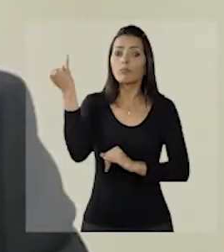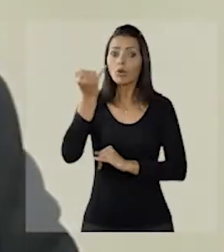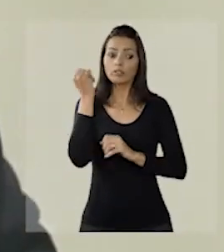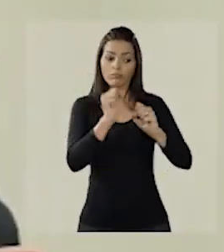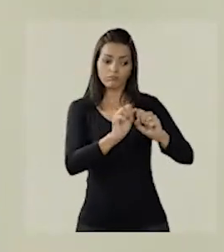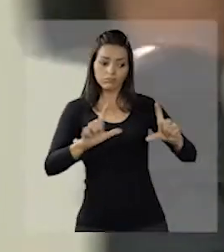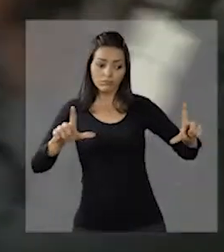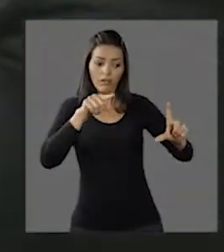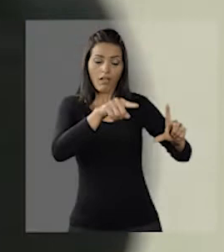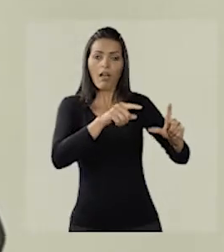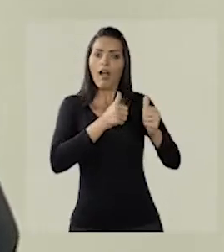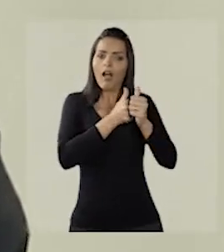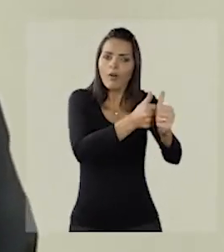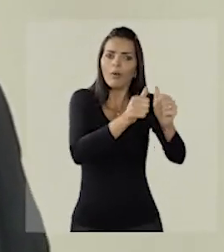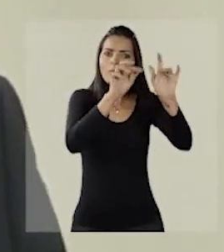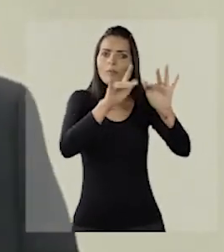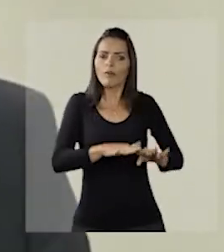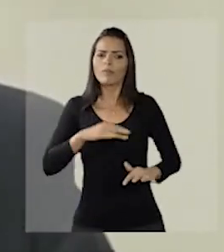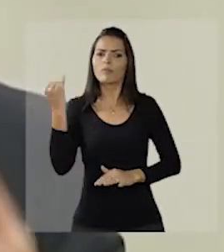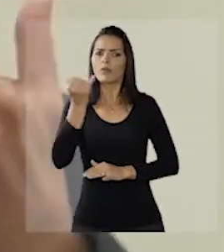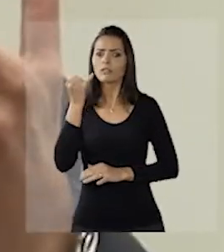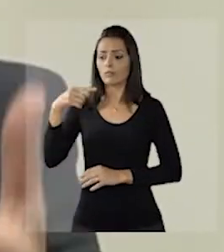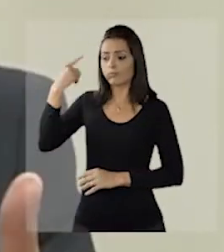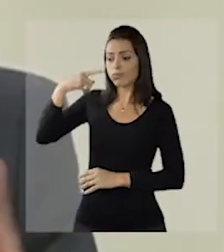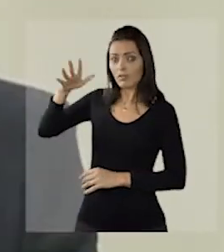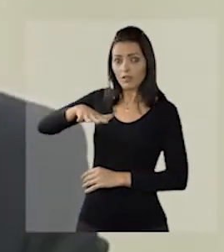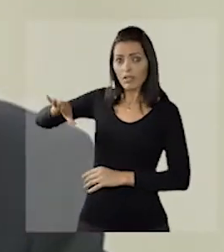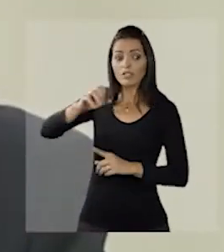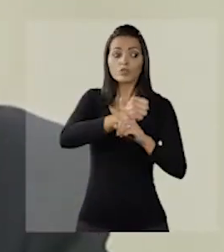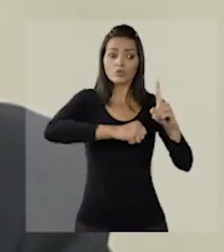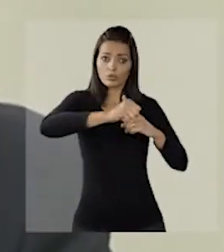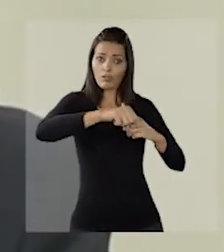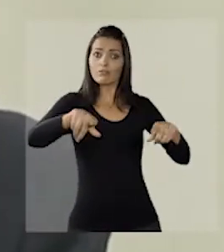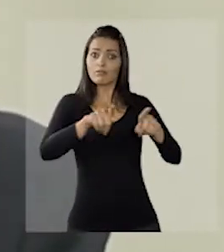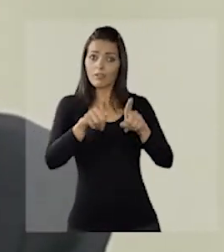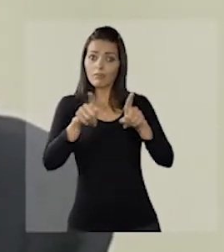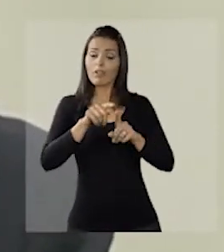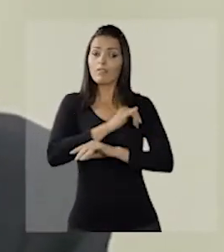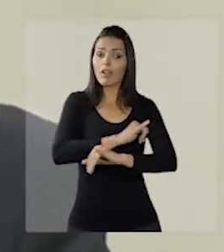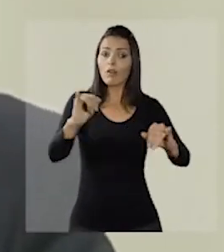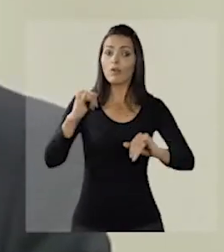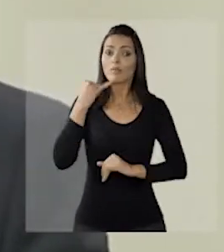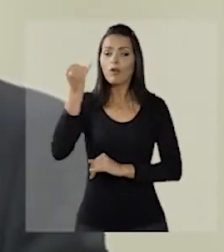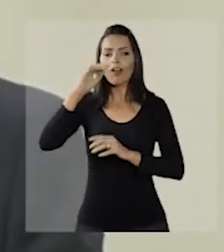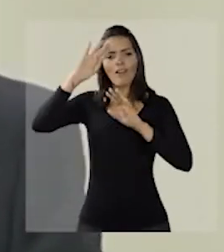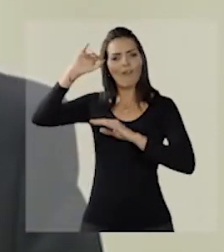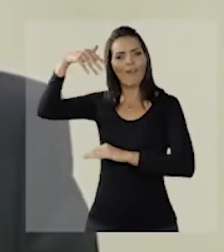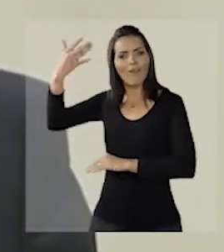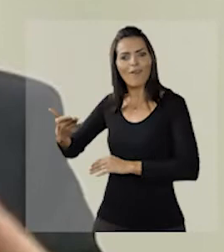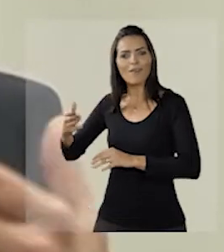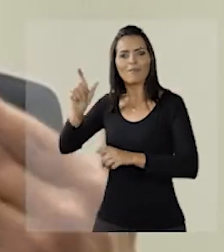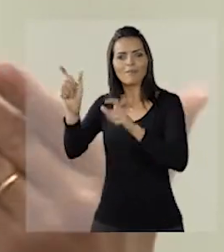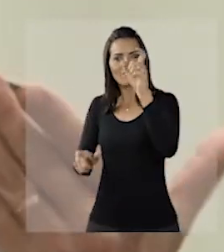tamanho simbolismo para a advocacia e para a sociedade e destacou ainda a importância de homenagear os servidores